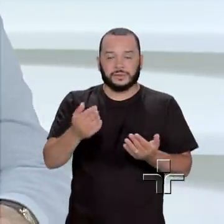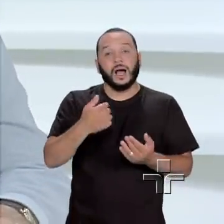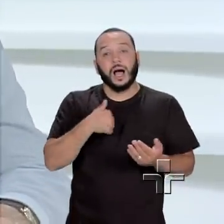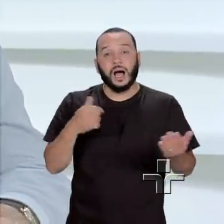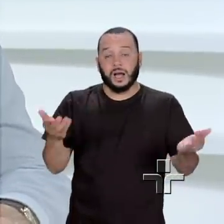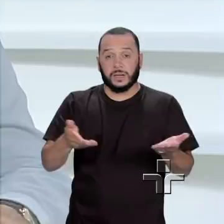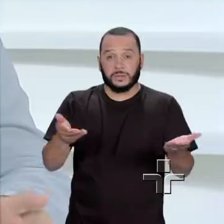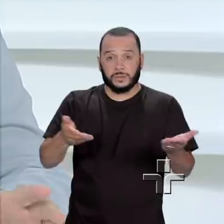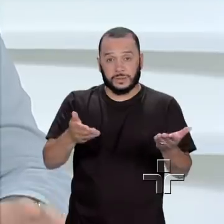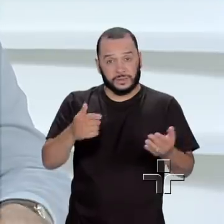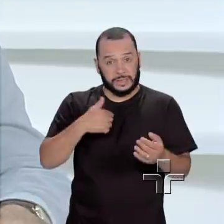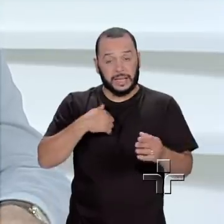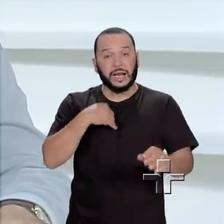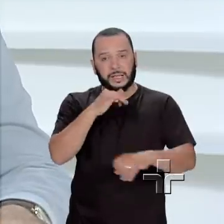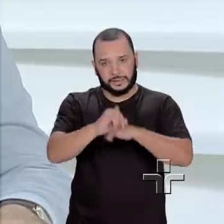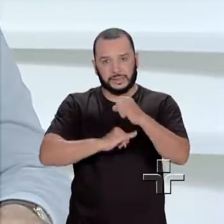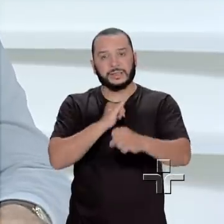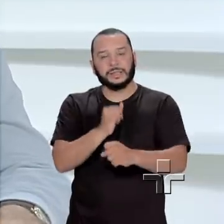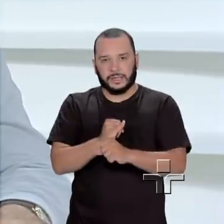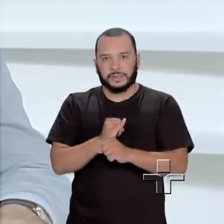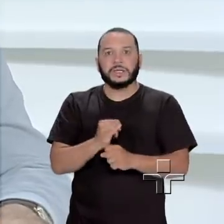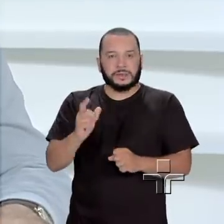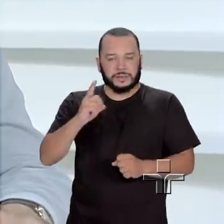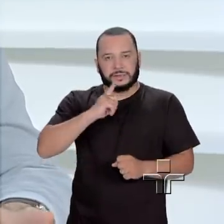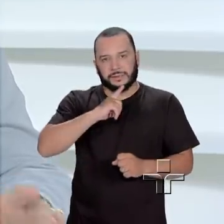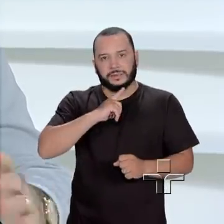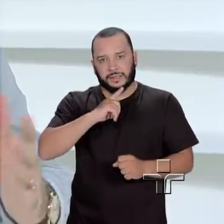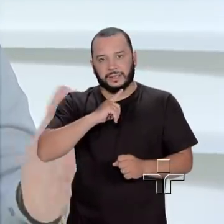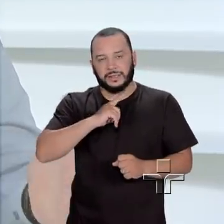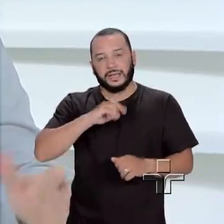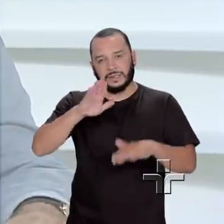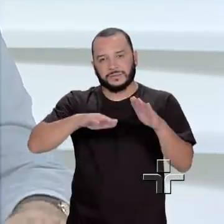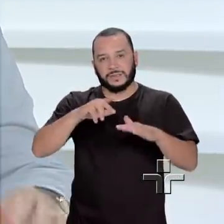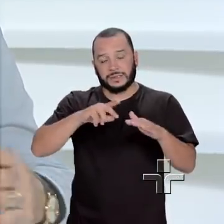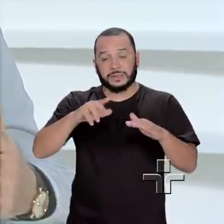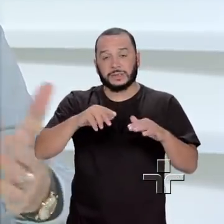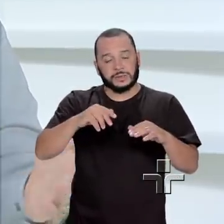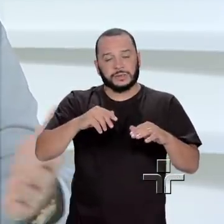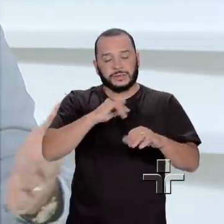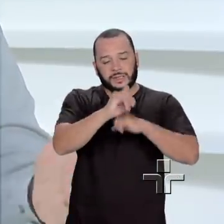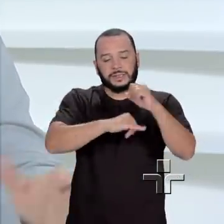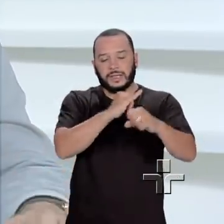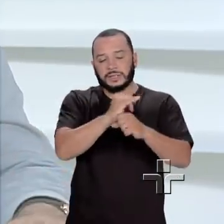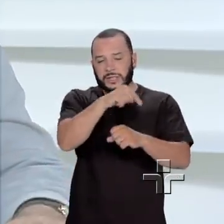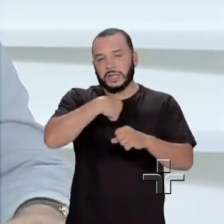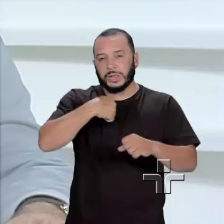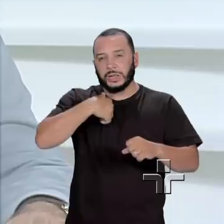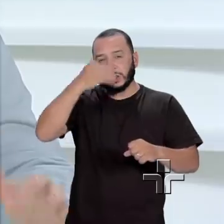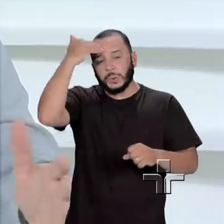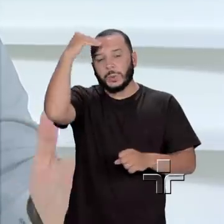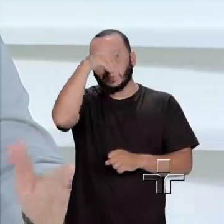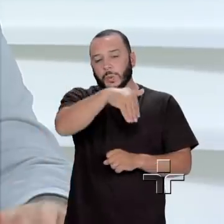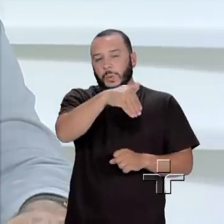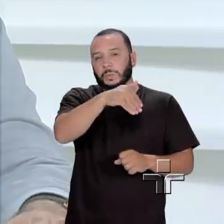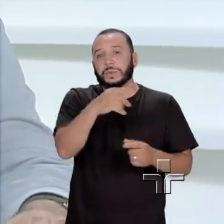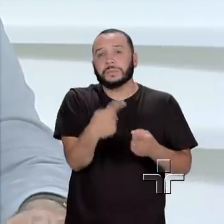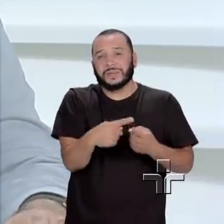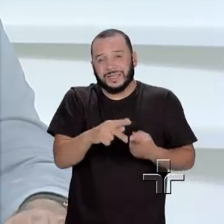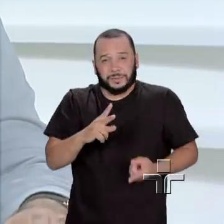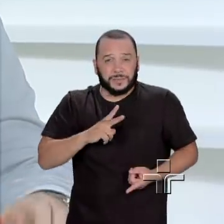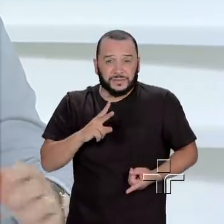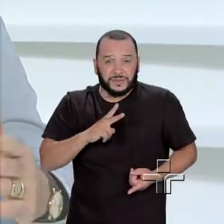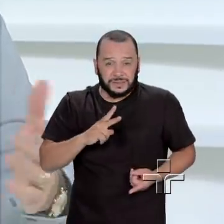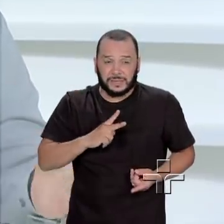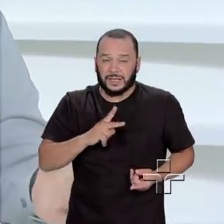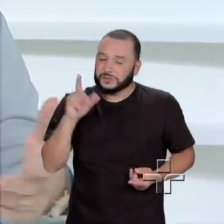que a internet tem costas largas e acaba levando muita culpa da privacidade, que gostaríamos até definir um pouco melhor o que é privacidade no tempo de